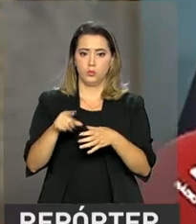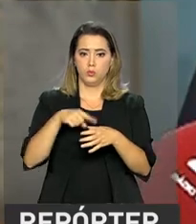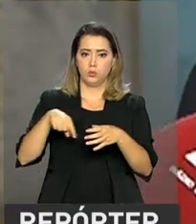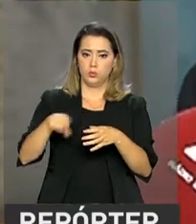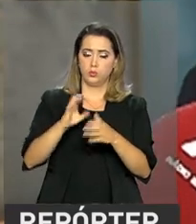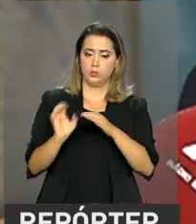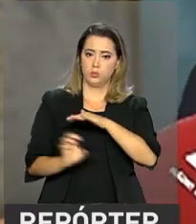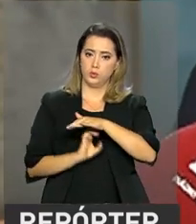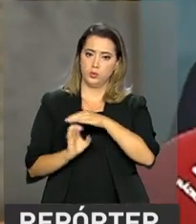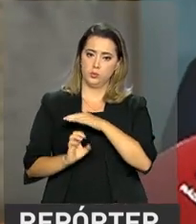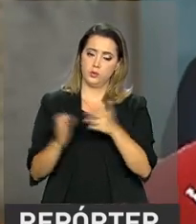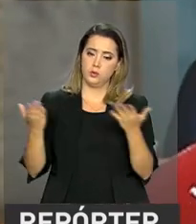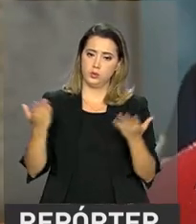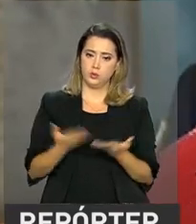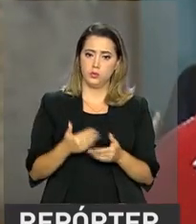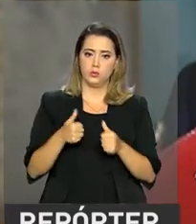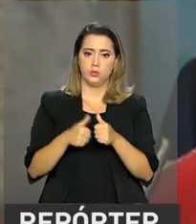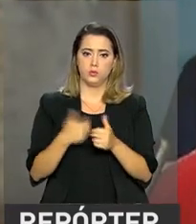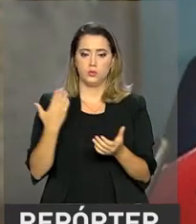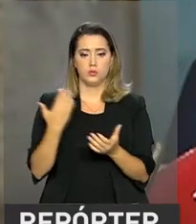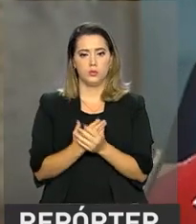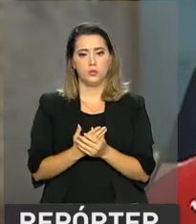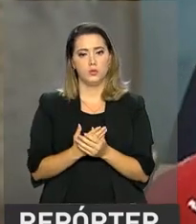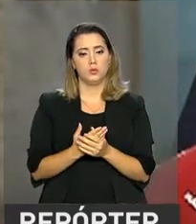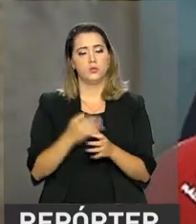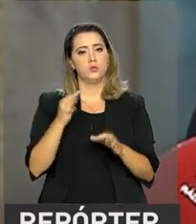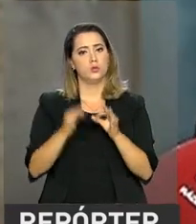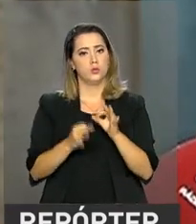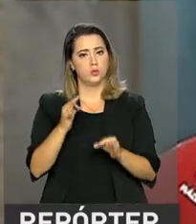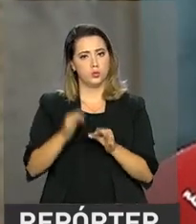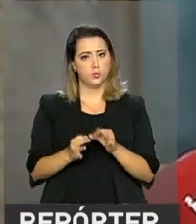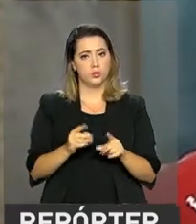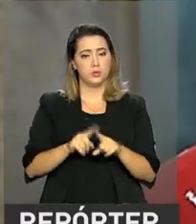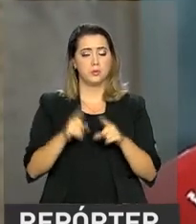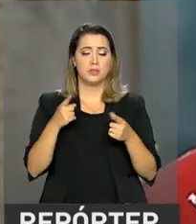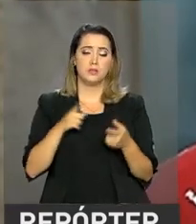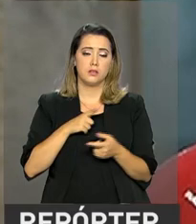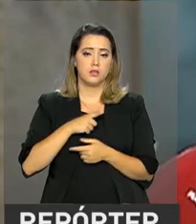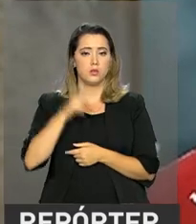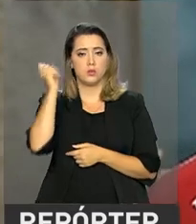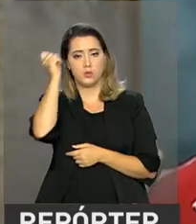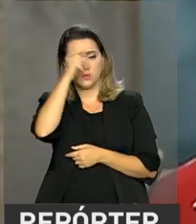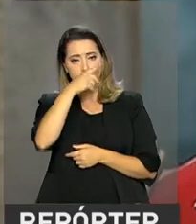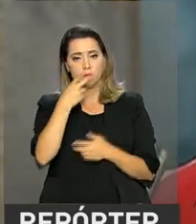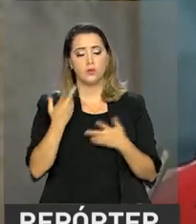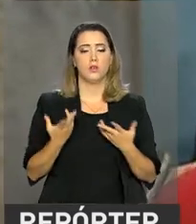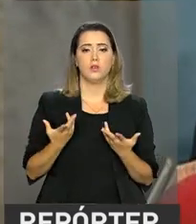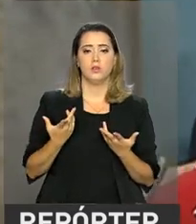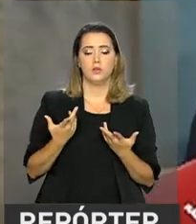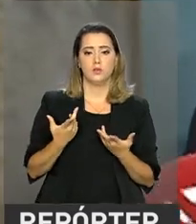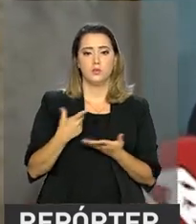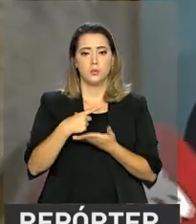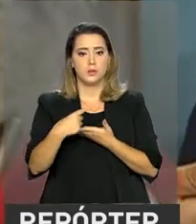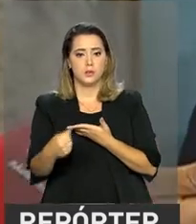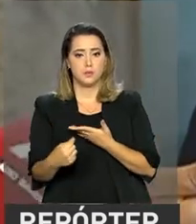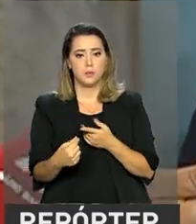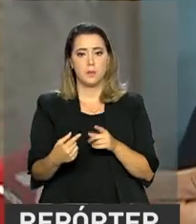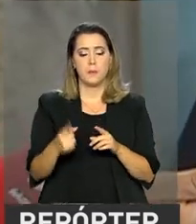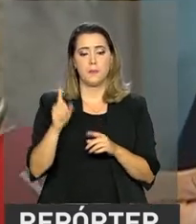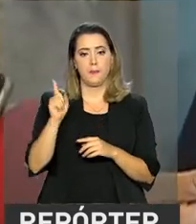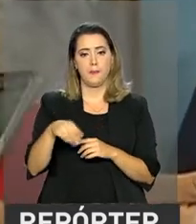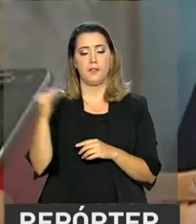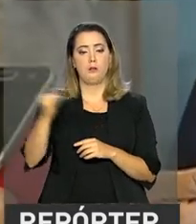milhares de empresas que hoje estão em processo de recuperação judicial e que têm dificuldade de sair do processo de recuperação judicial.